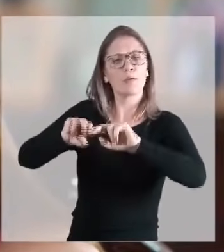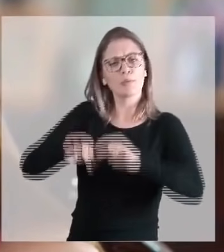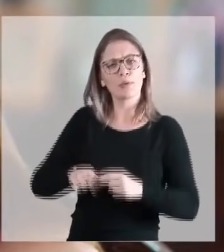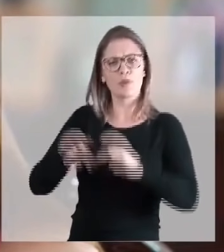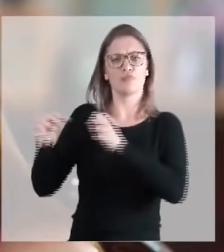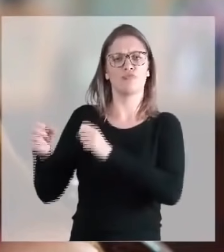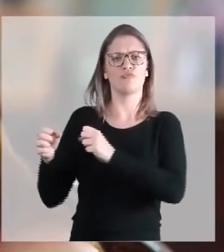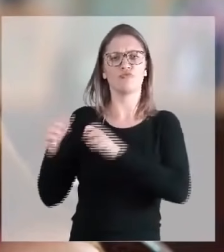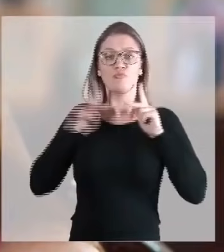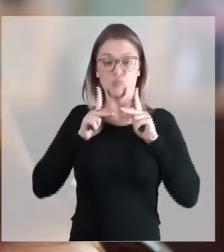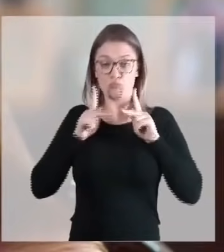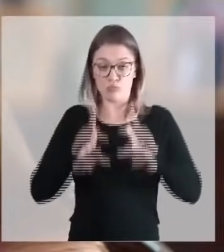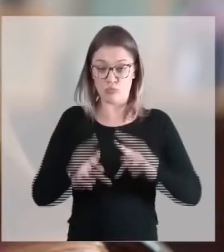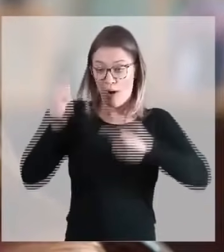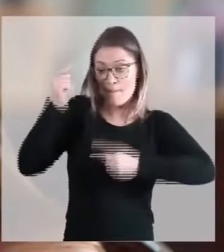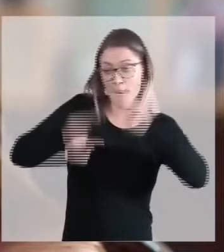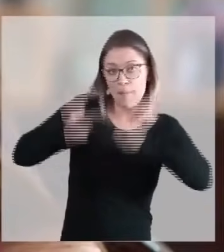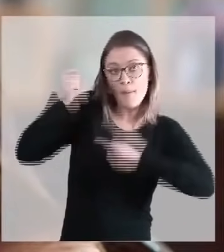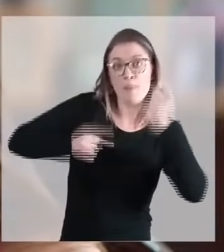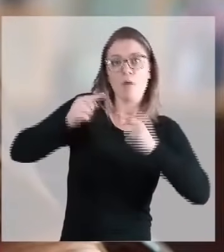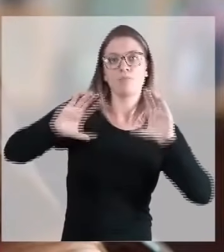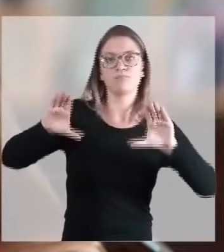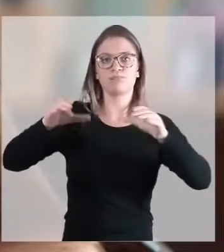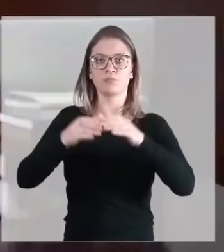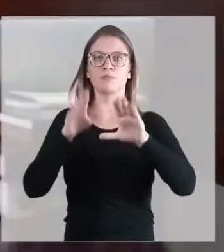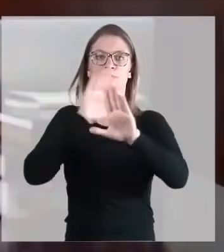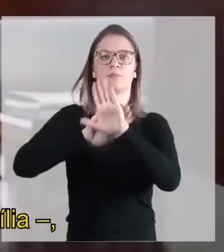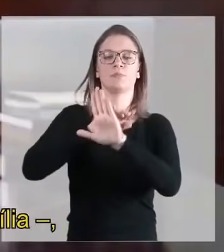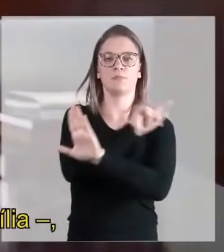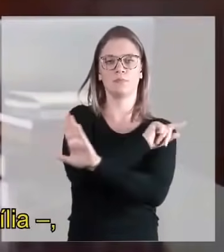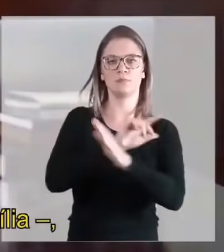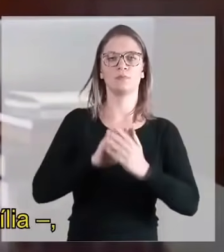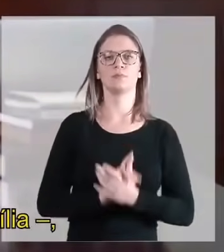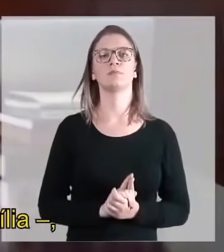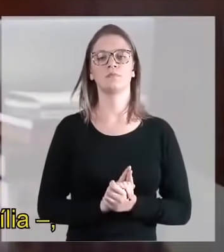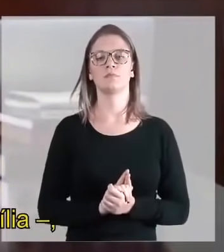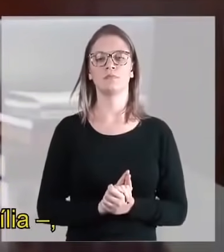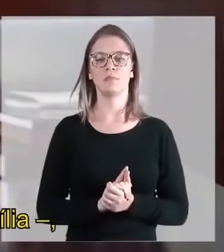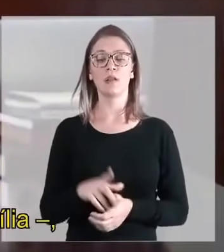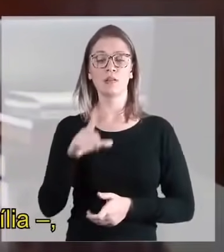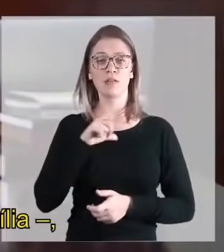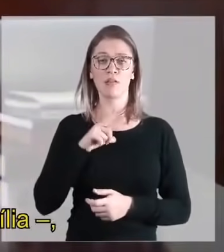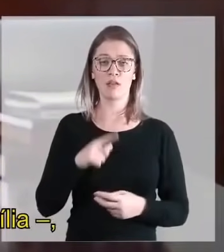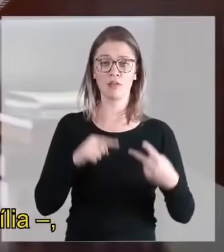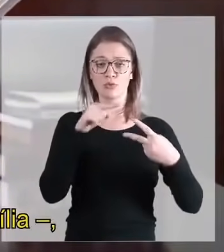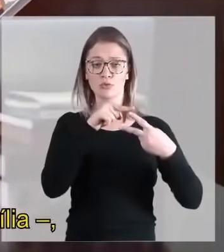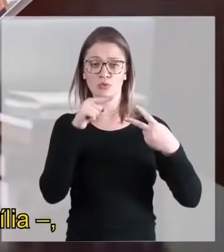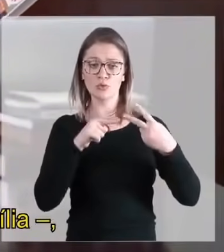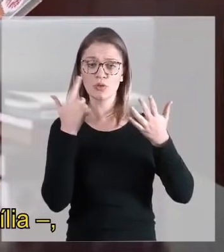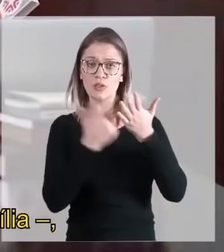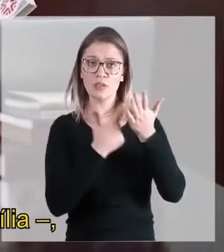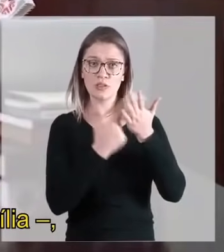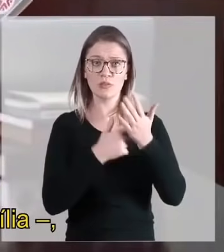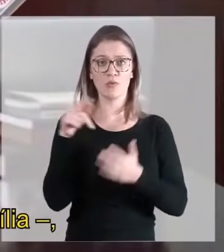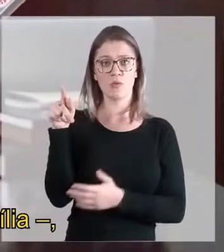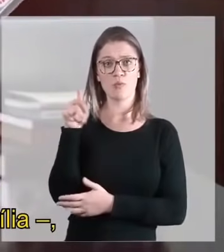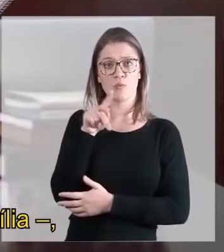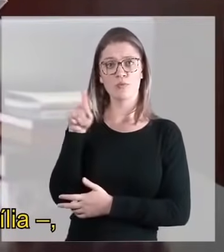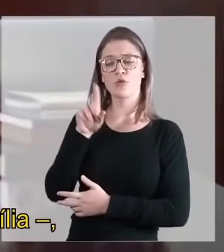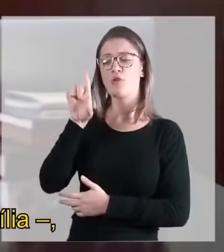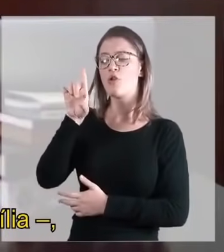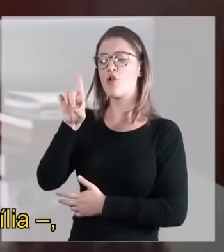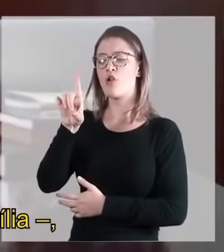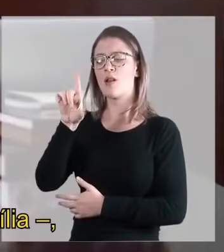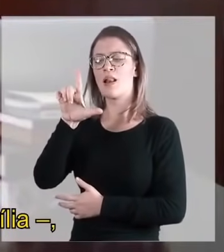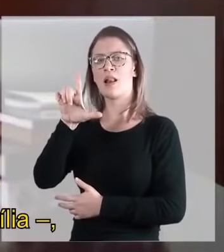de posições político-partidárias e ideológicas. Nesses dois livros, o Dr. Leonard Sacks, psicólogo,